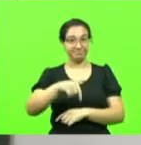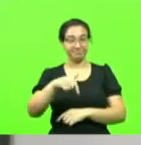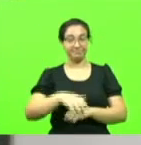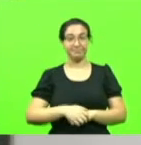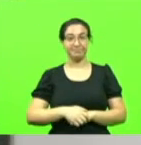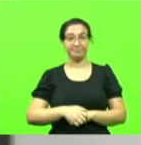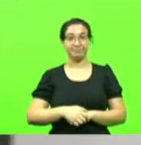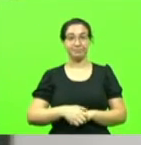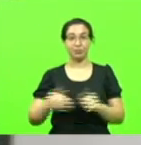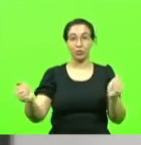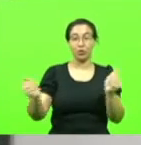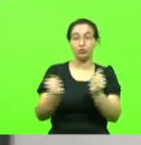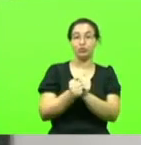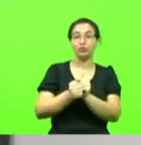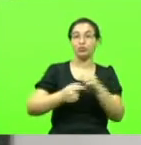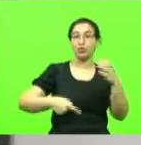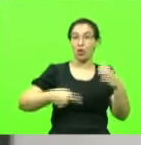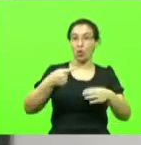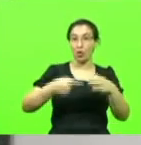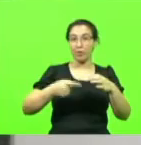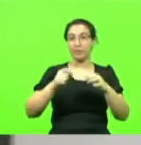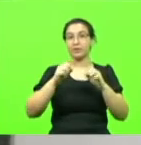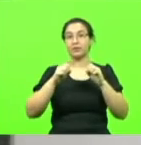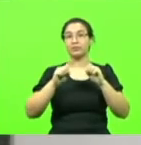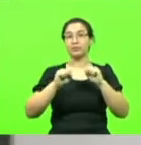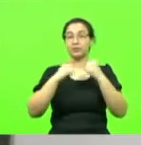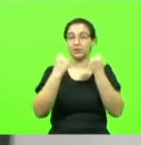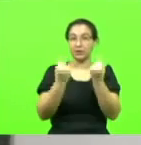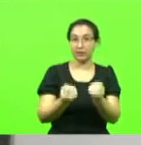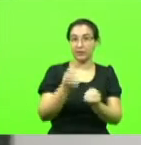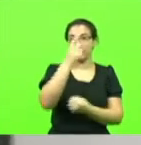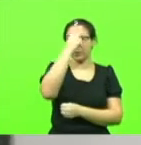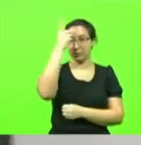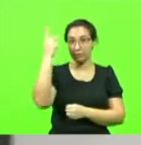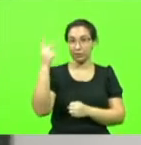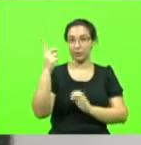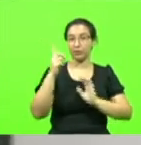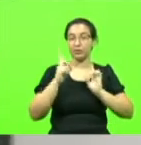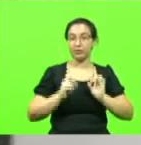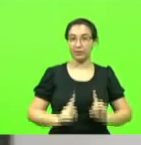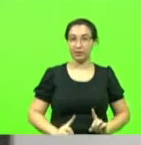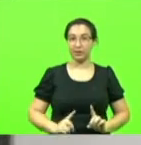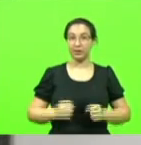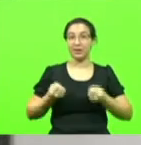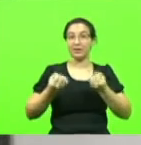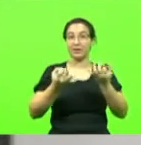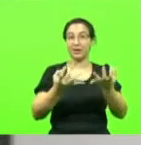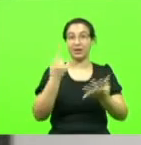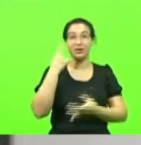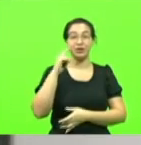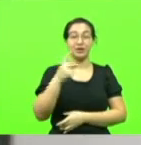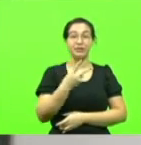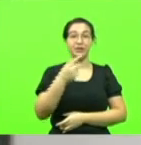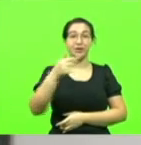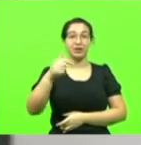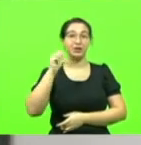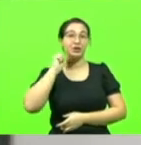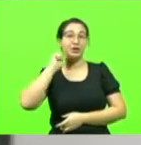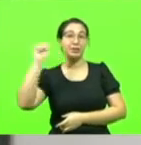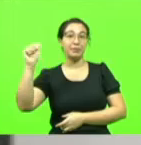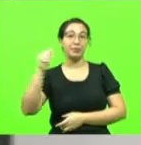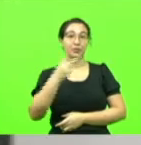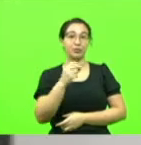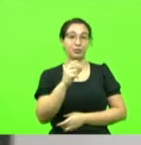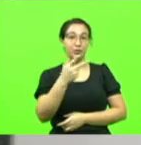com parceria com a nossa comissão isso foi entregue no dia vinte e sete de abril de 2021 para presidência da